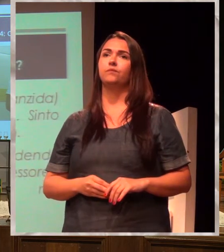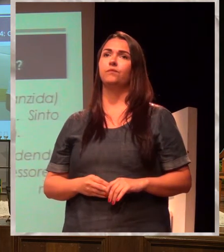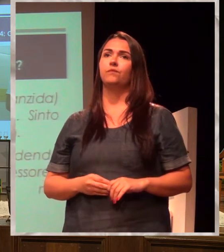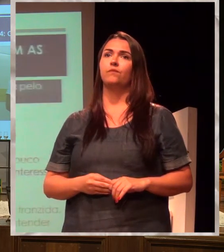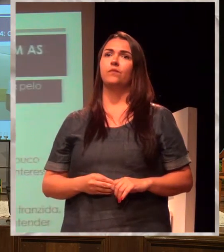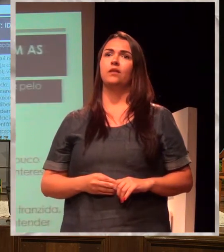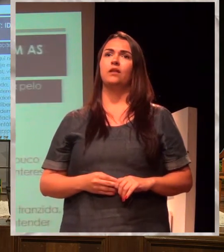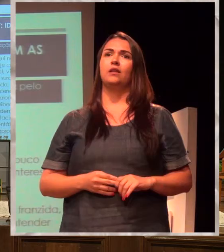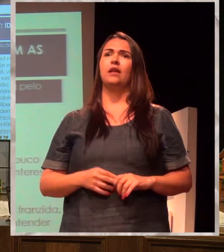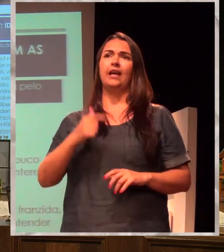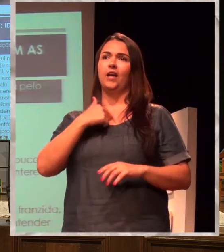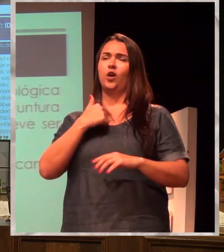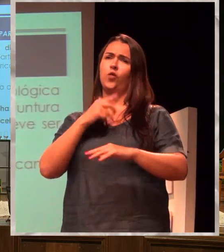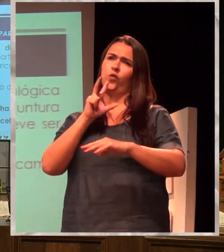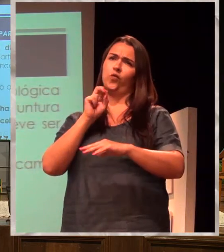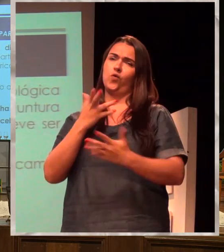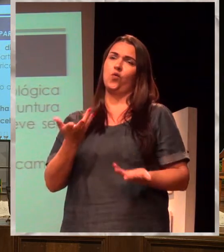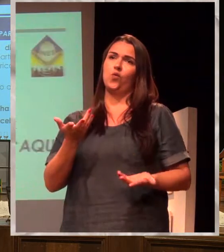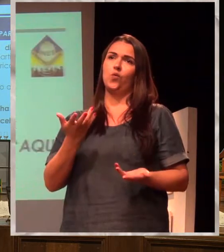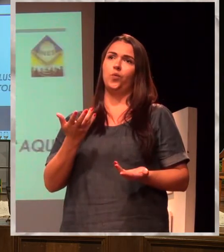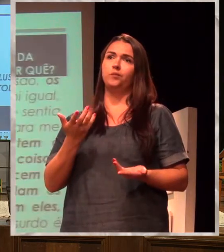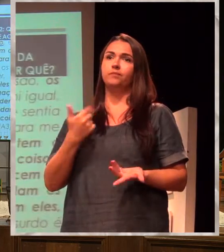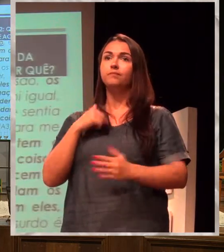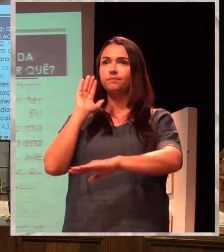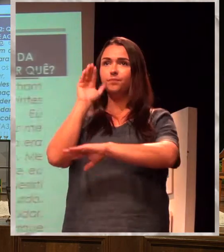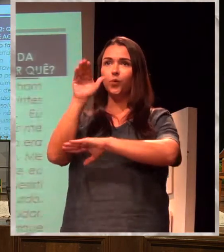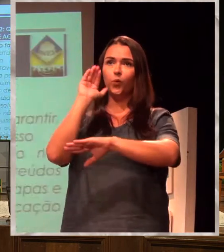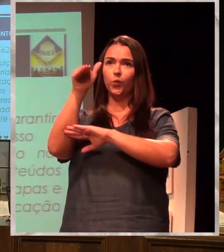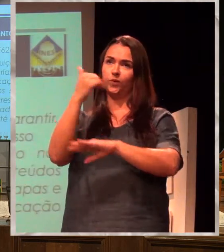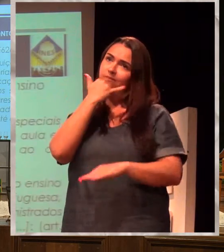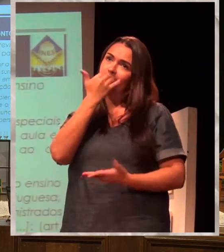Bom, eu vou cortar aqui, né, porque